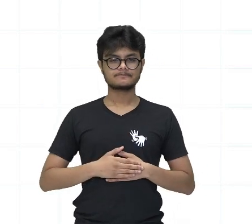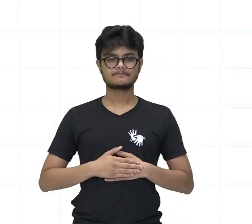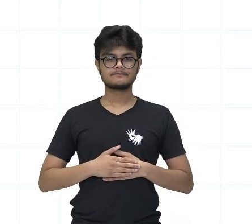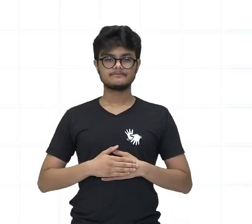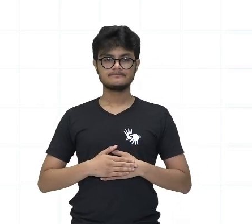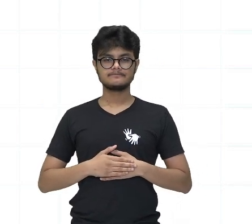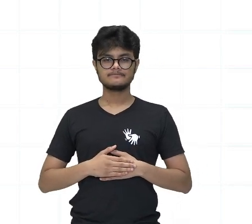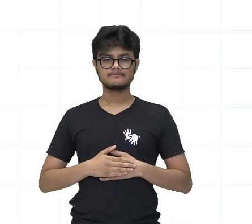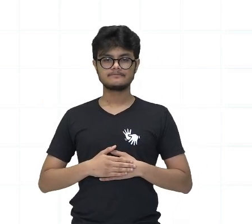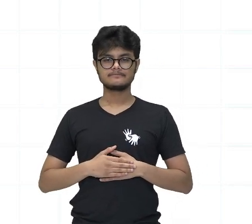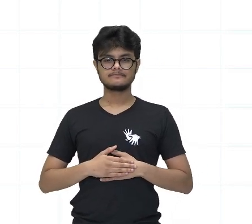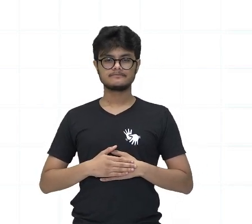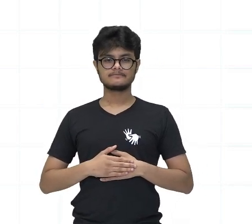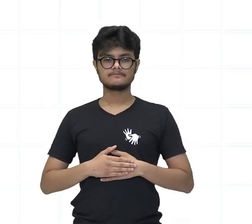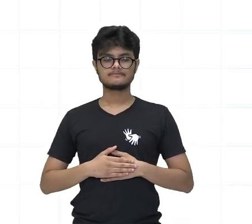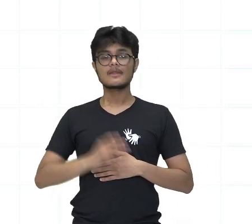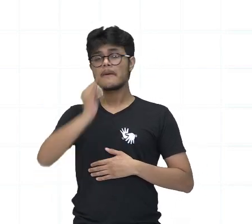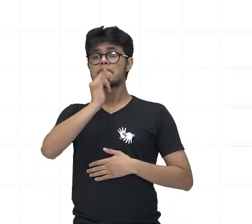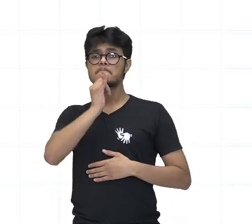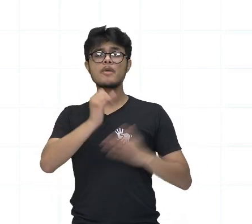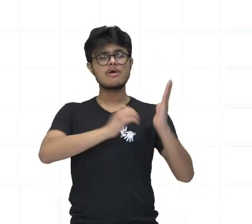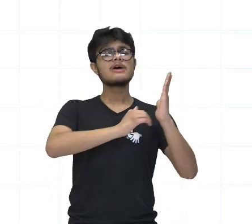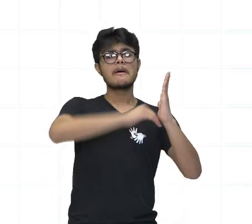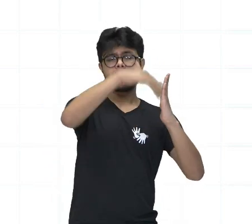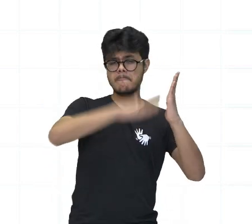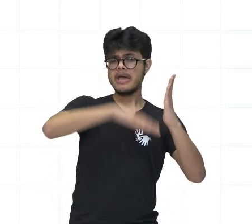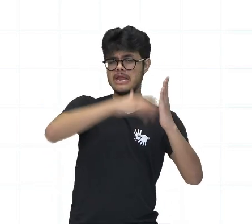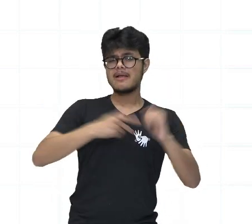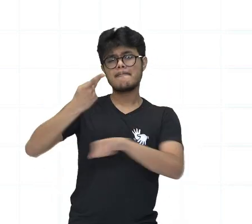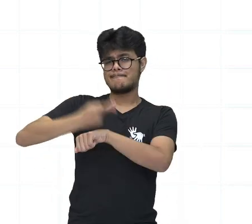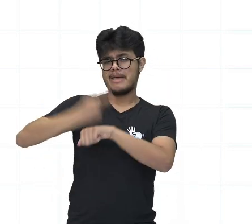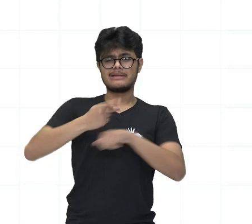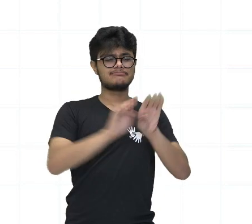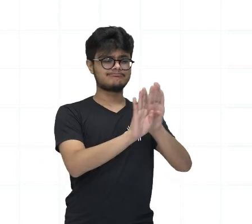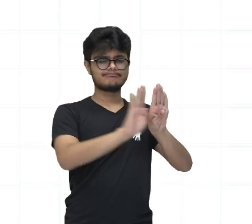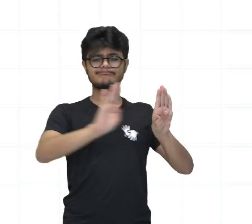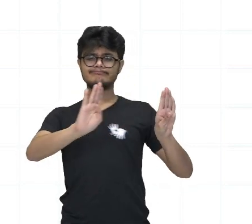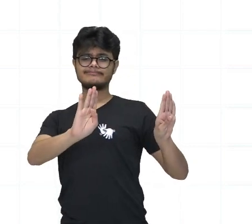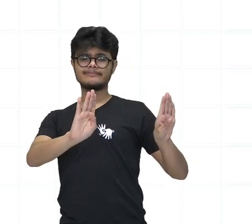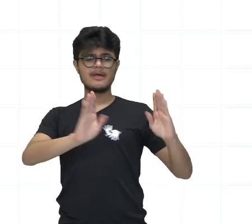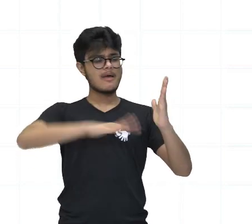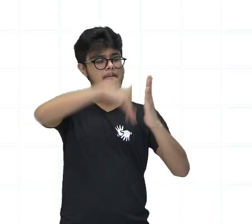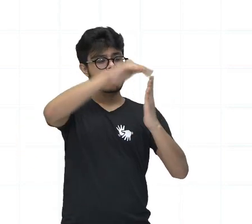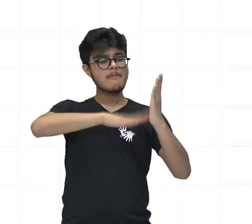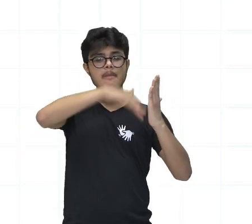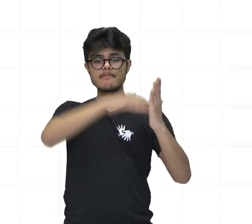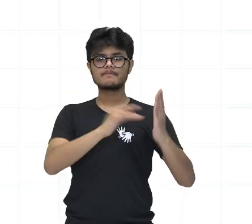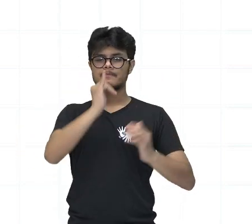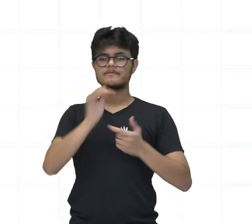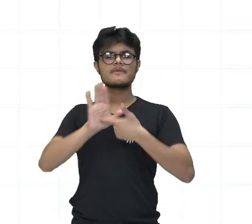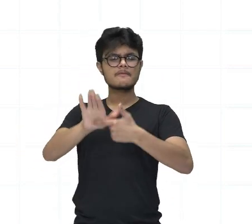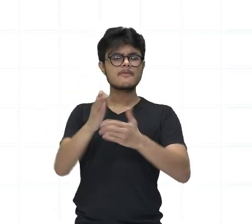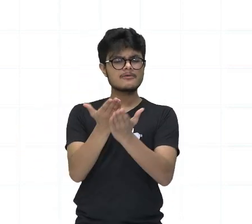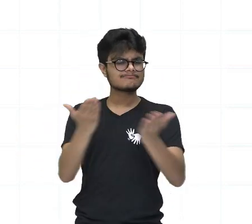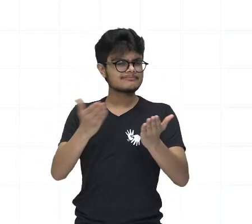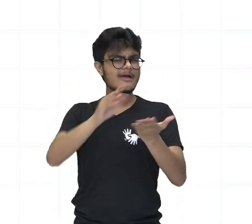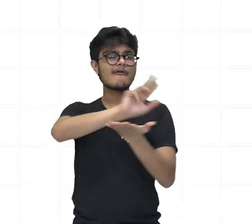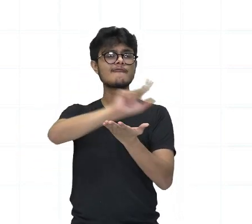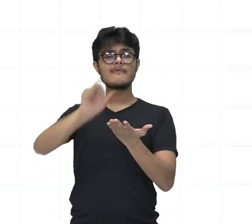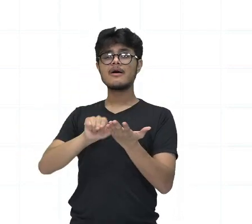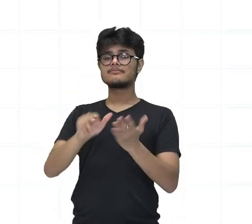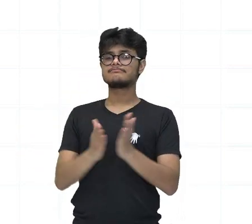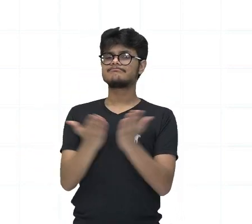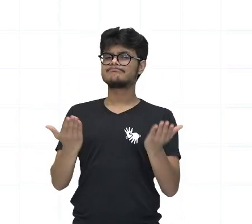o suporte era a parede das cavernas, não é isso? Então, a gente vai mostrar para vocês diferentes tipos